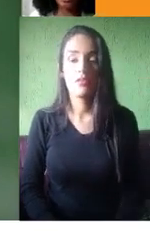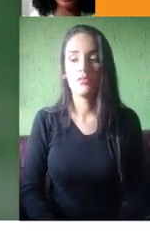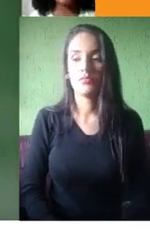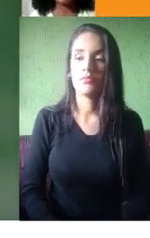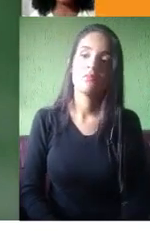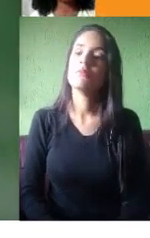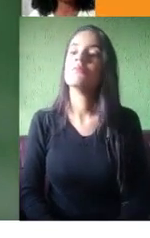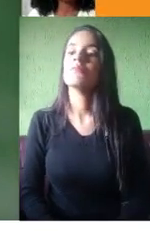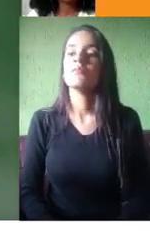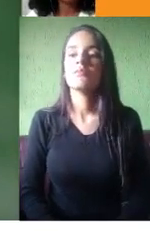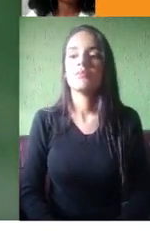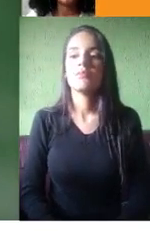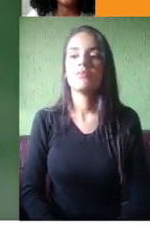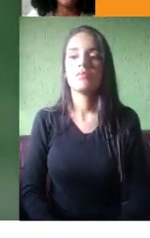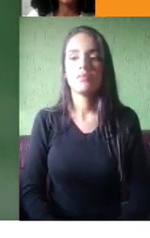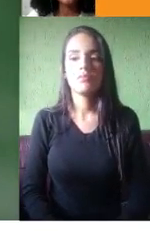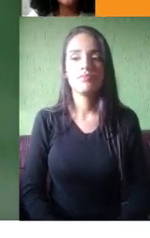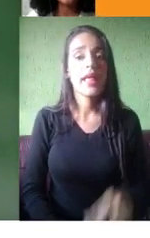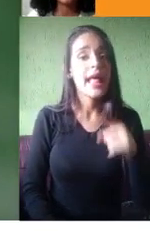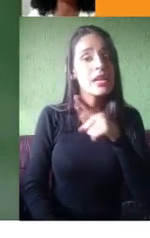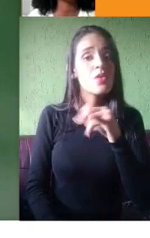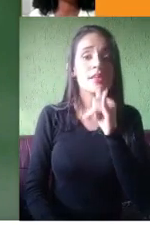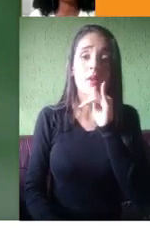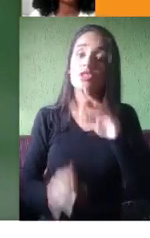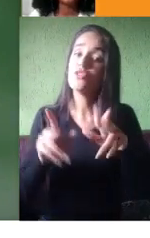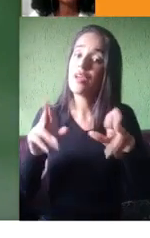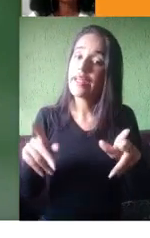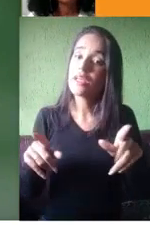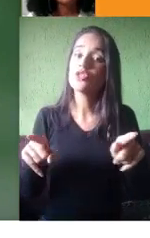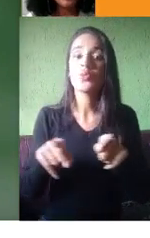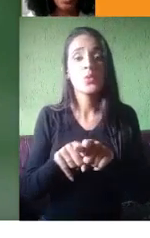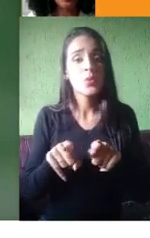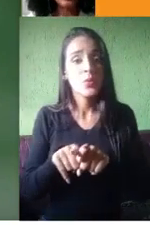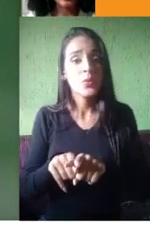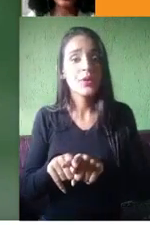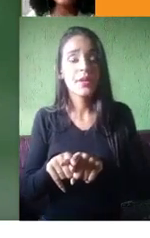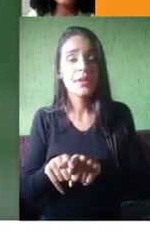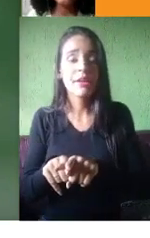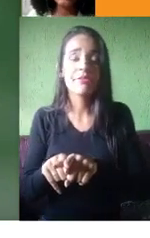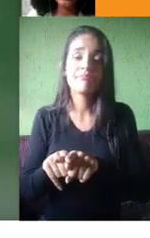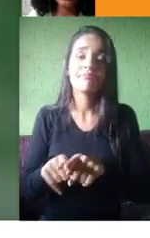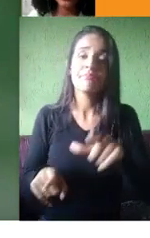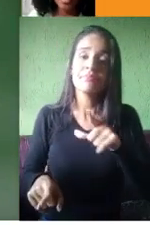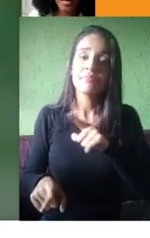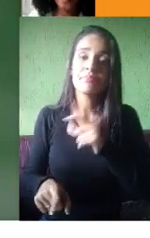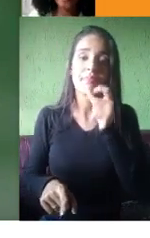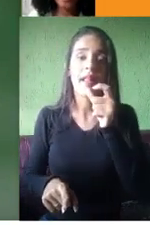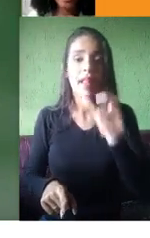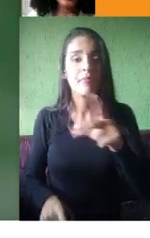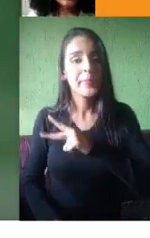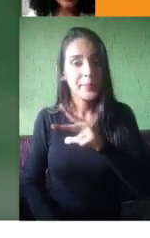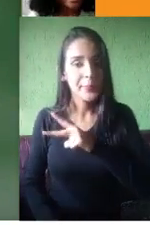título que a gente está analisando, a gente tem mais de uma letra maiúscula porque trata-se de substantivo próprio. Aí sim a gente tem que